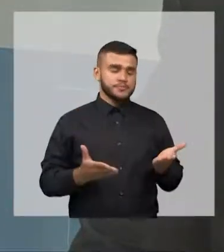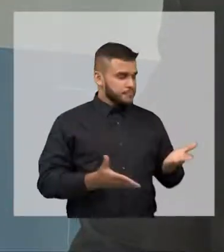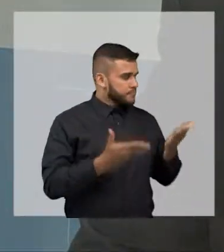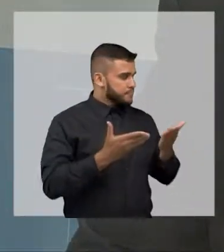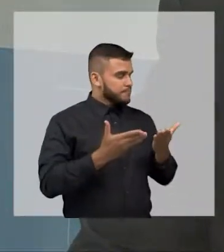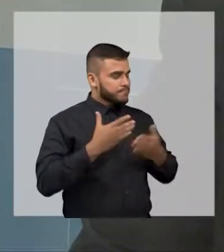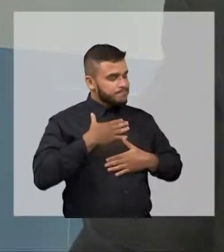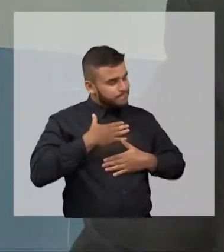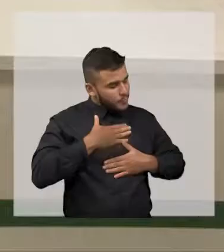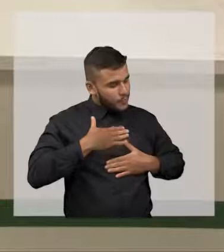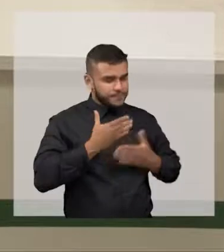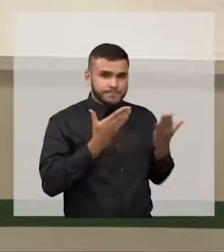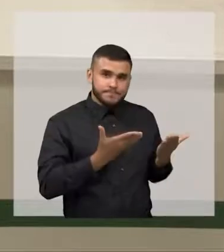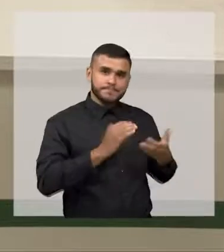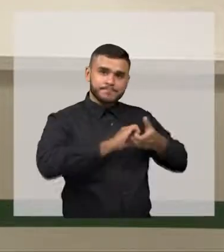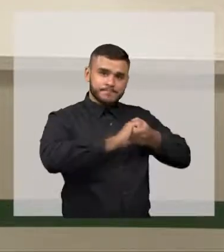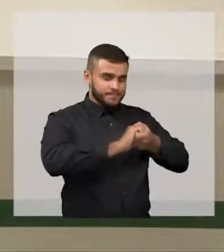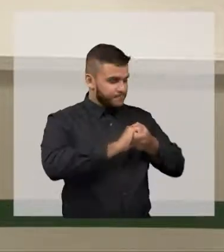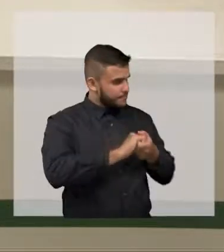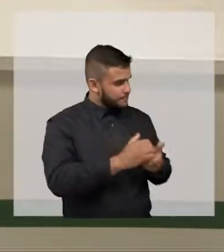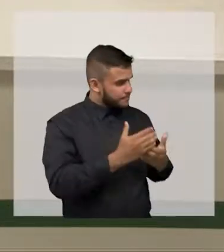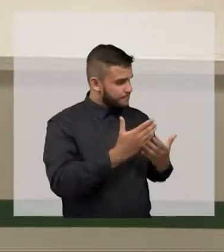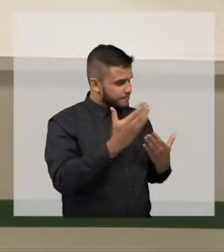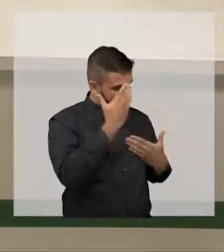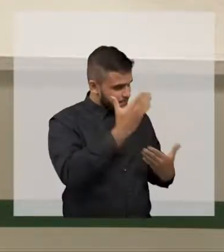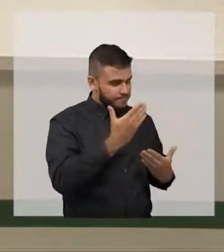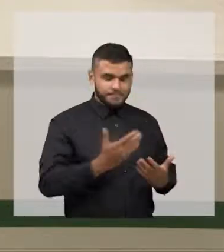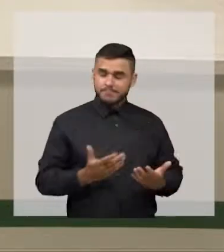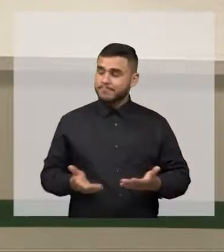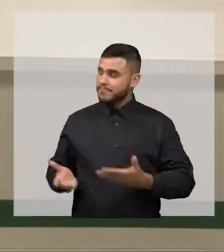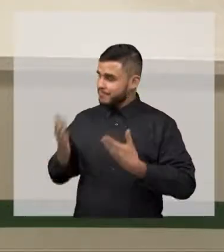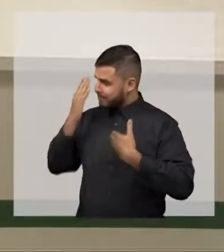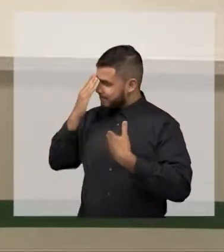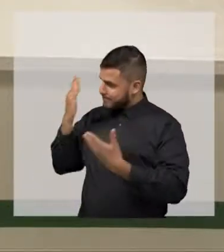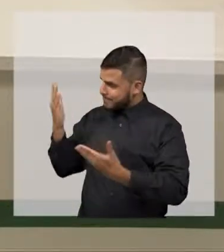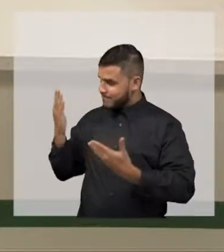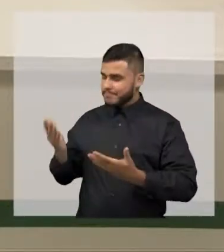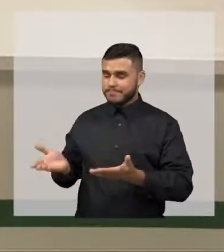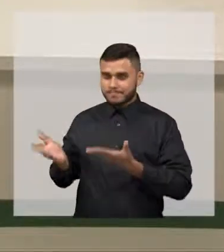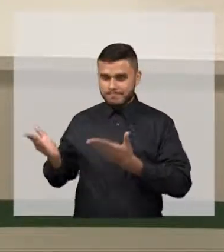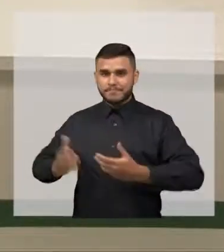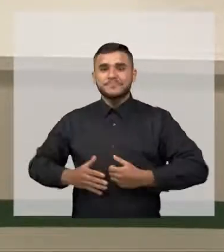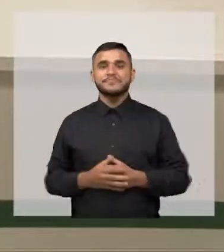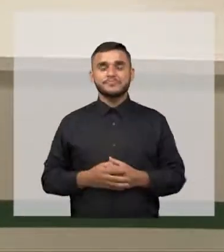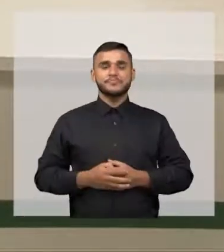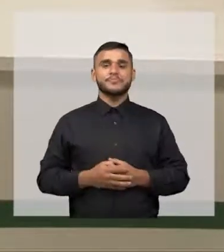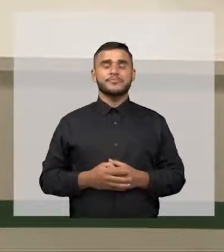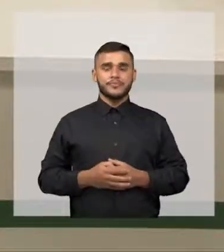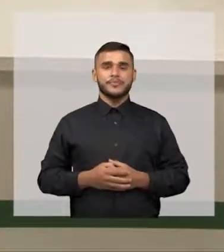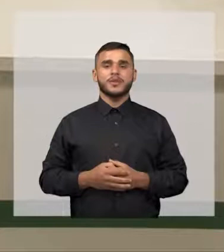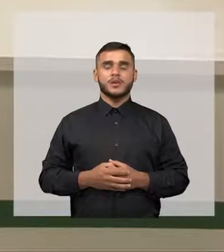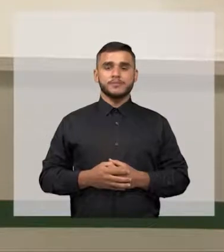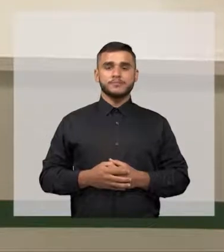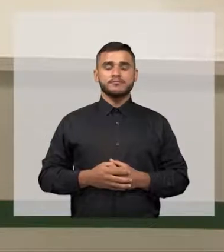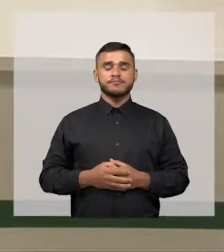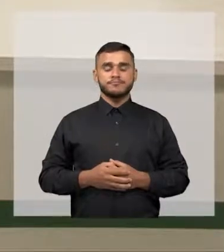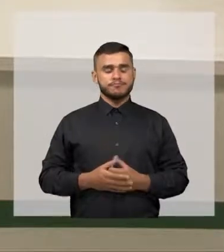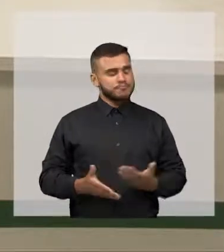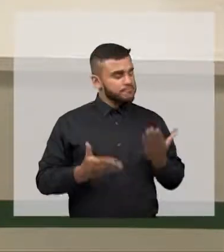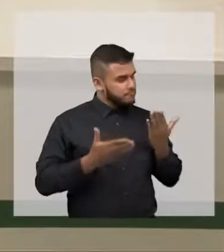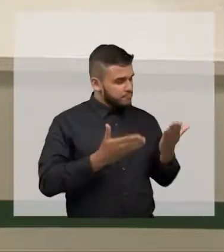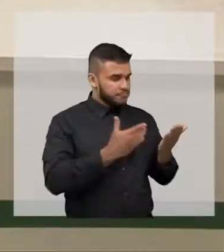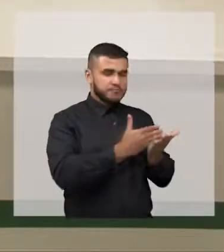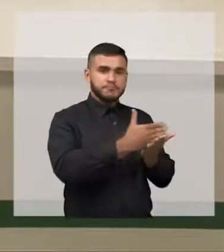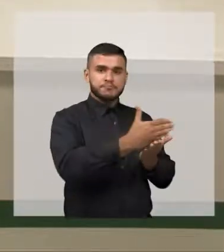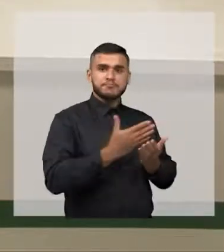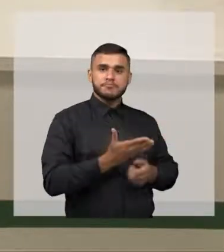aqui comigo. Prazer tê-la aqui, doutora. Prazer é todo meu. Muito obrigada pelo convite. Doutora Lia, como é que vamos falar aqui